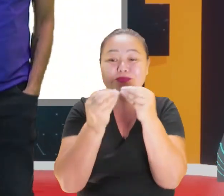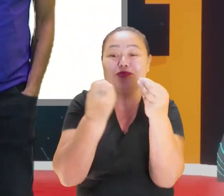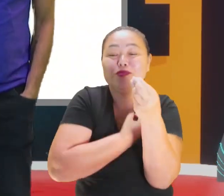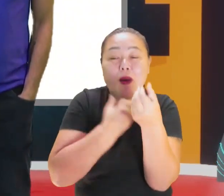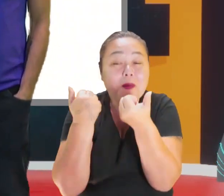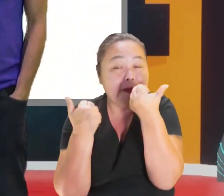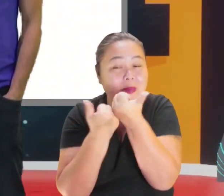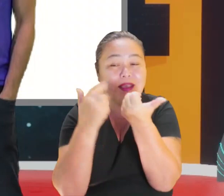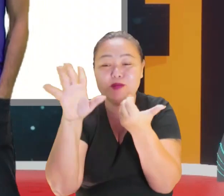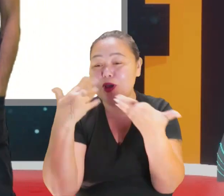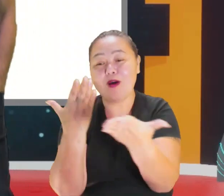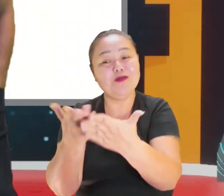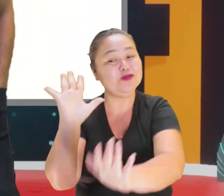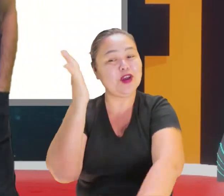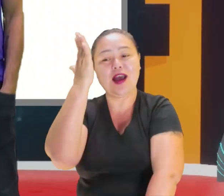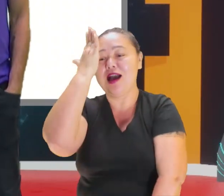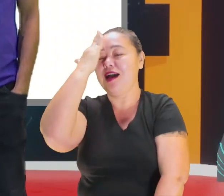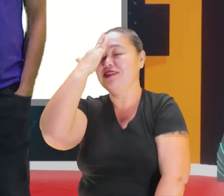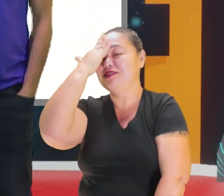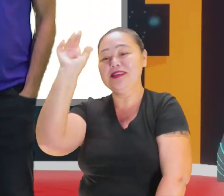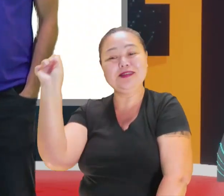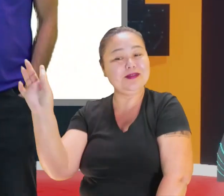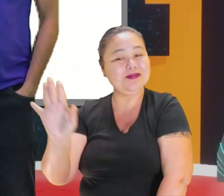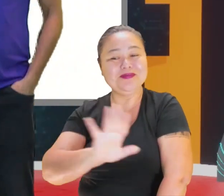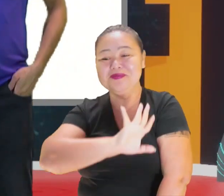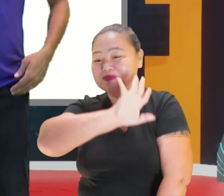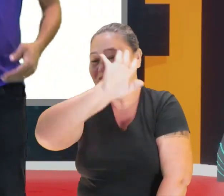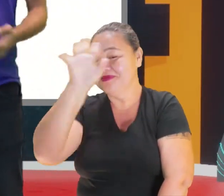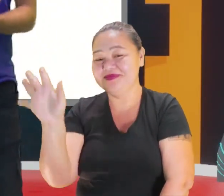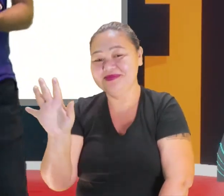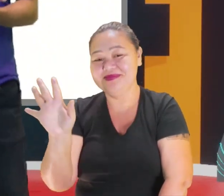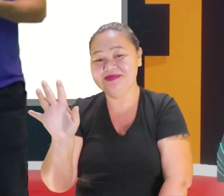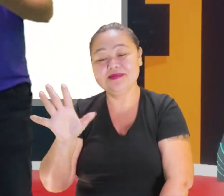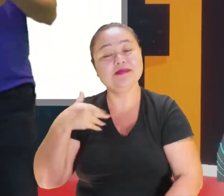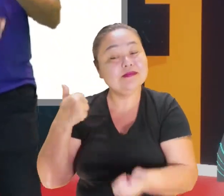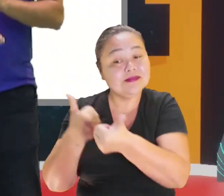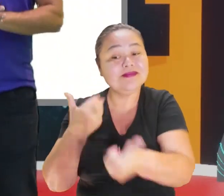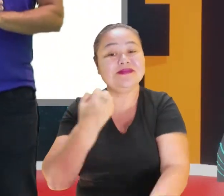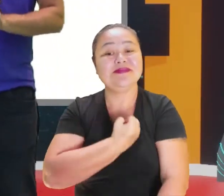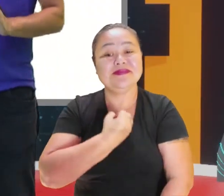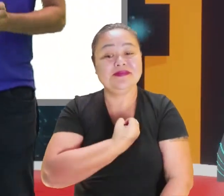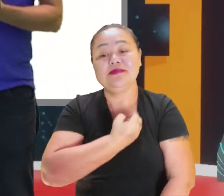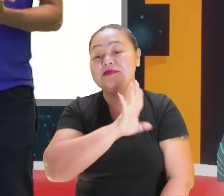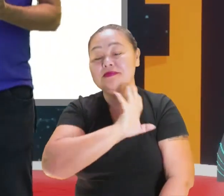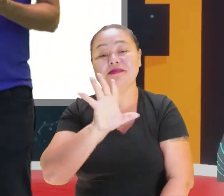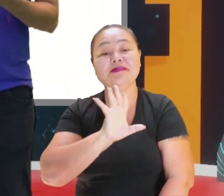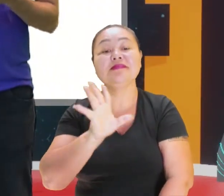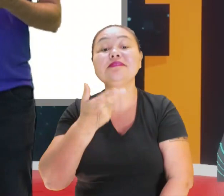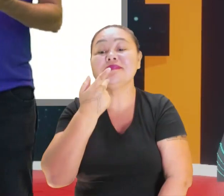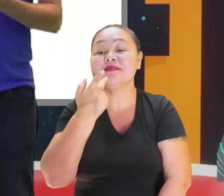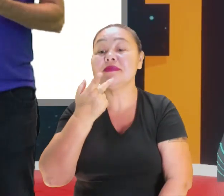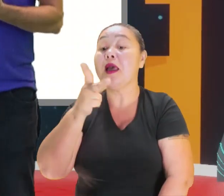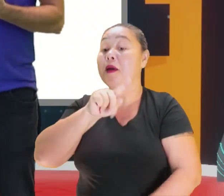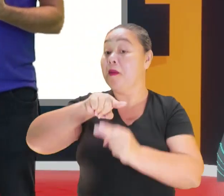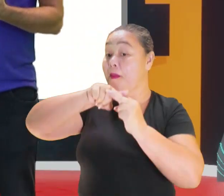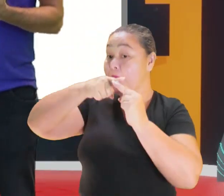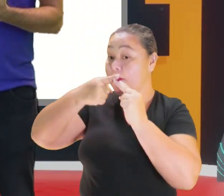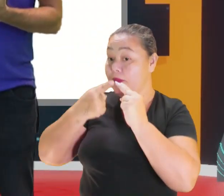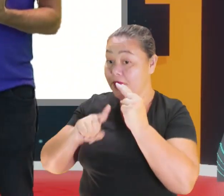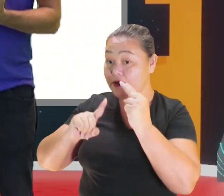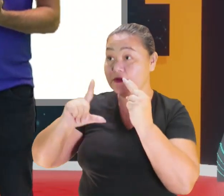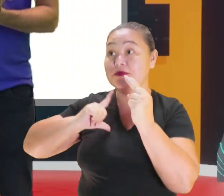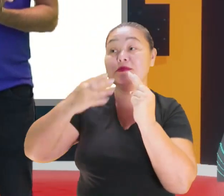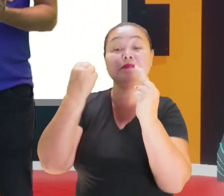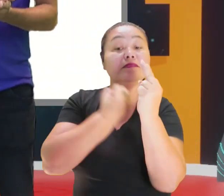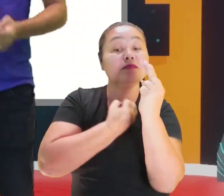sabe. Teve uma aula própria disso, de arredondamento e aproximação, né, numérica. Então, quando a gente fala do π, a gente já sabe